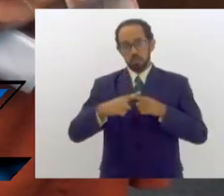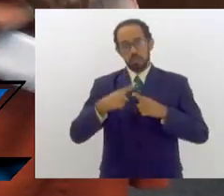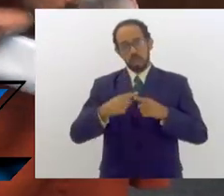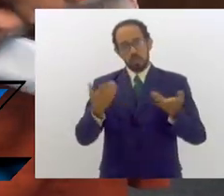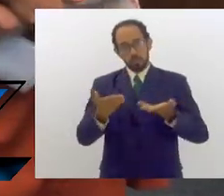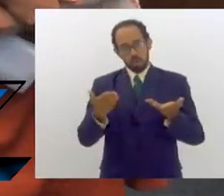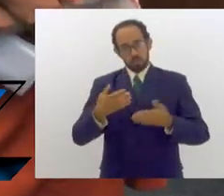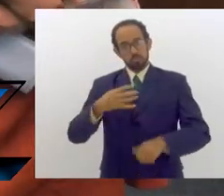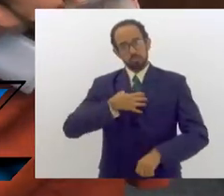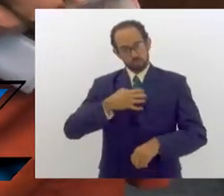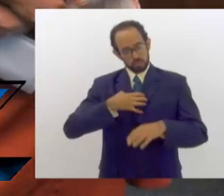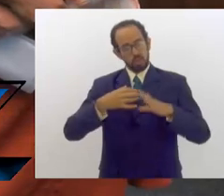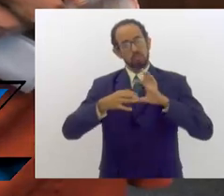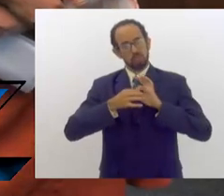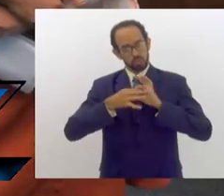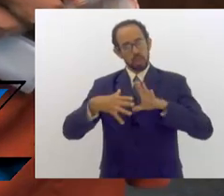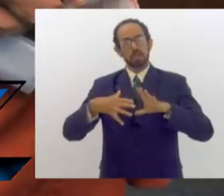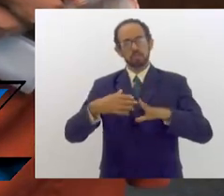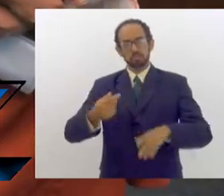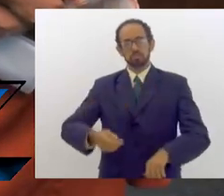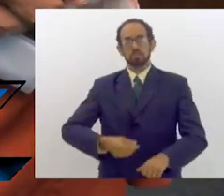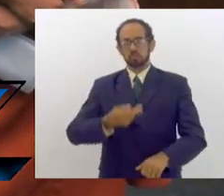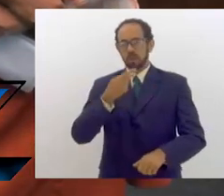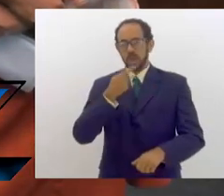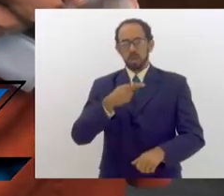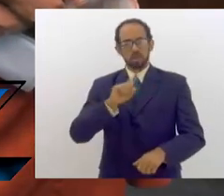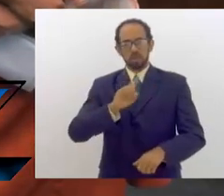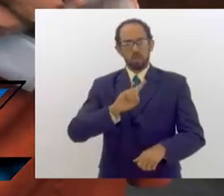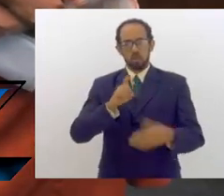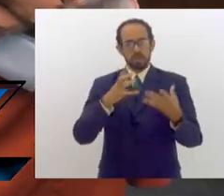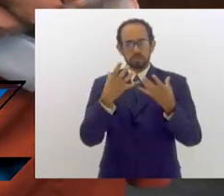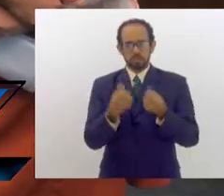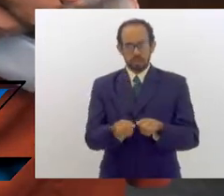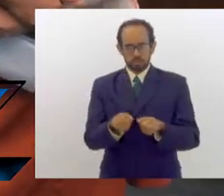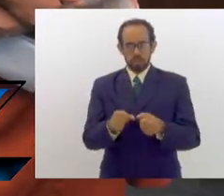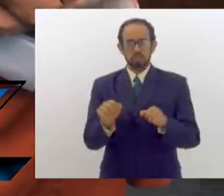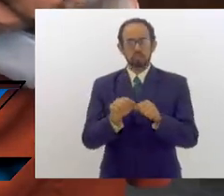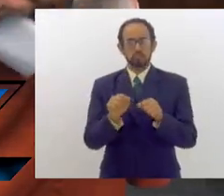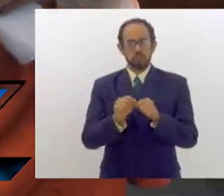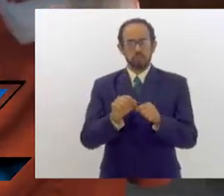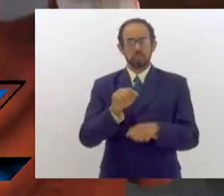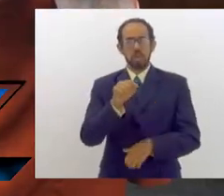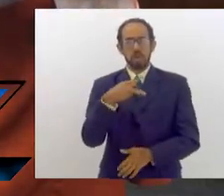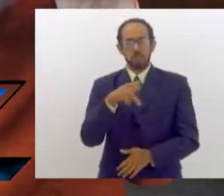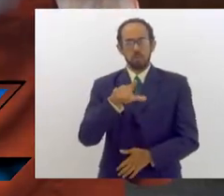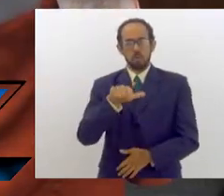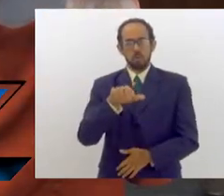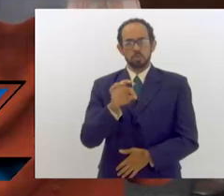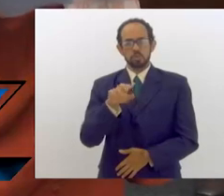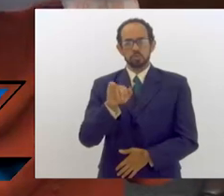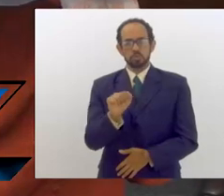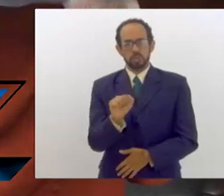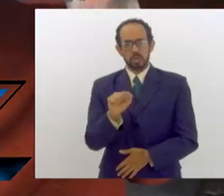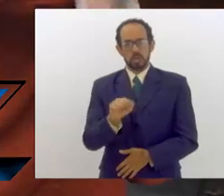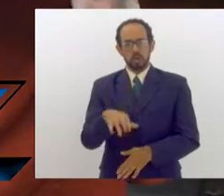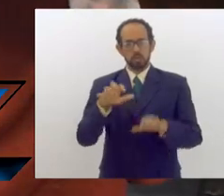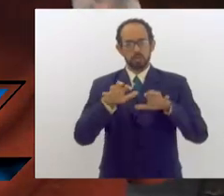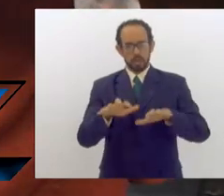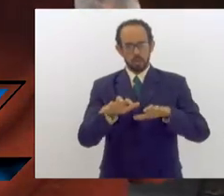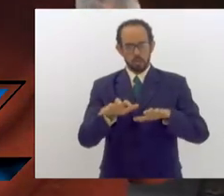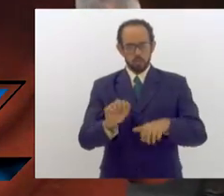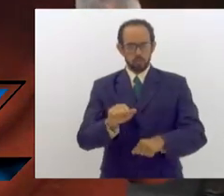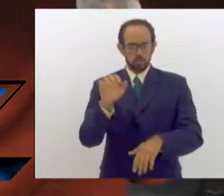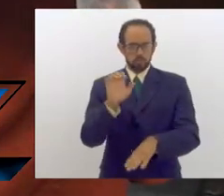eu me sinto à vontade para dizer que não aceito que a gente faça apologia à tortura Apologia ao terror do Estado